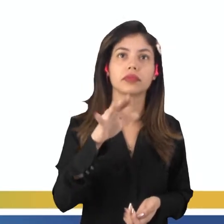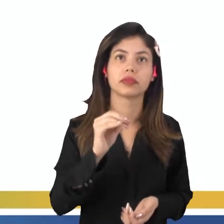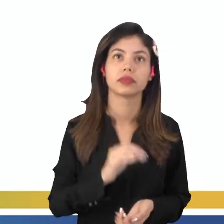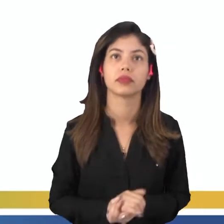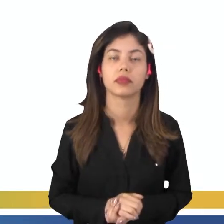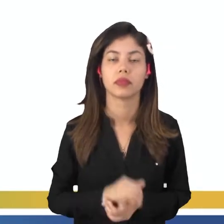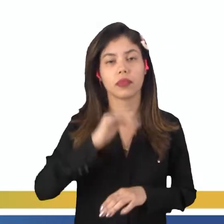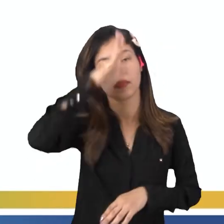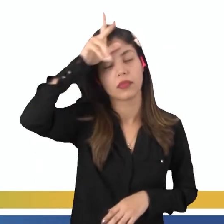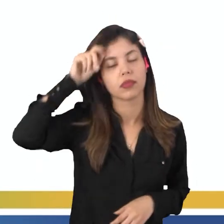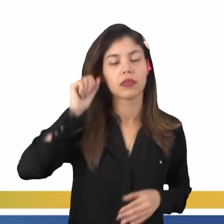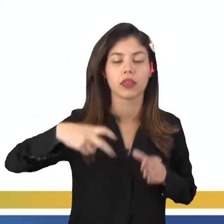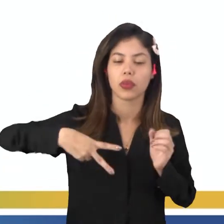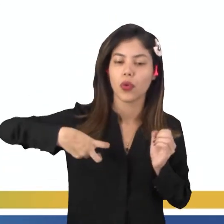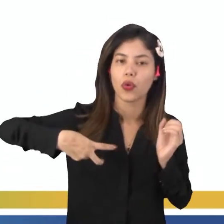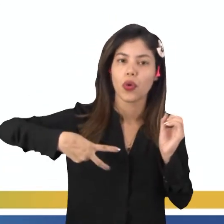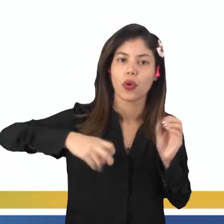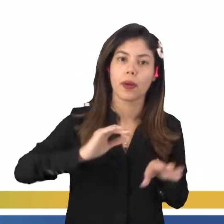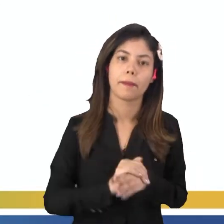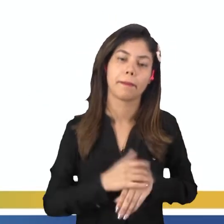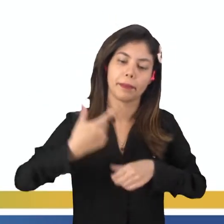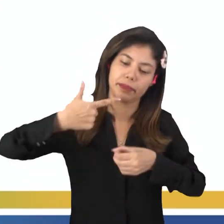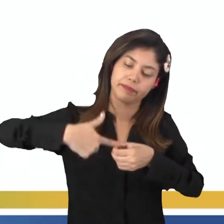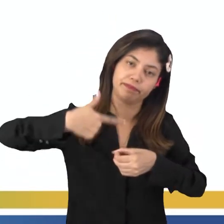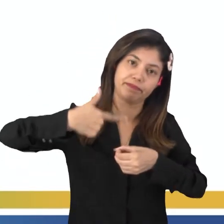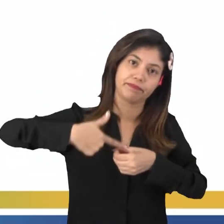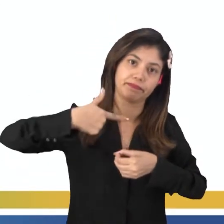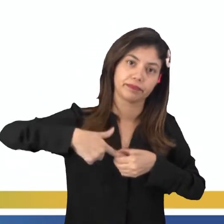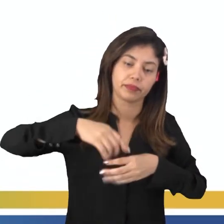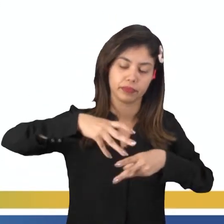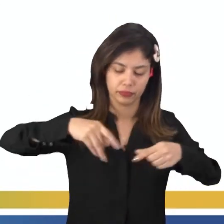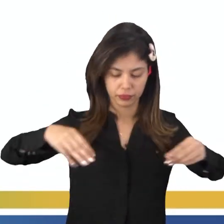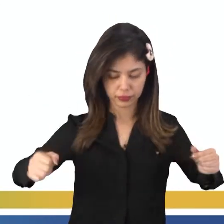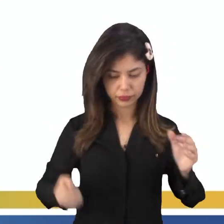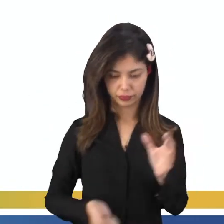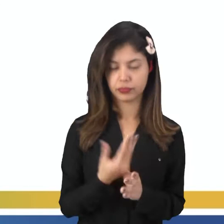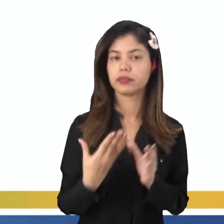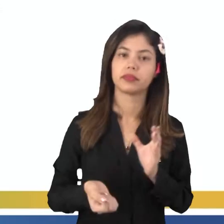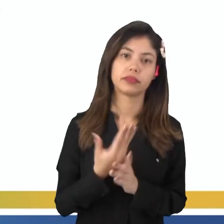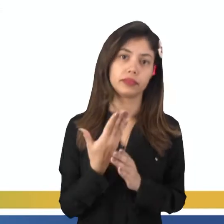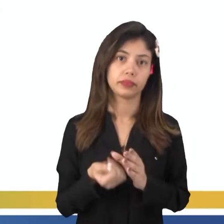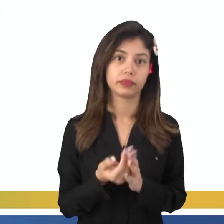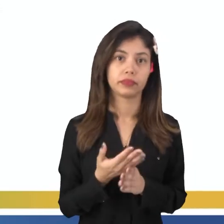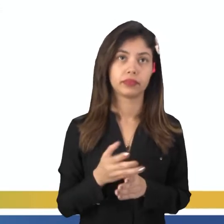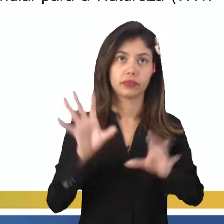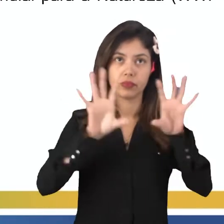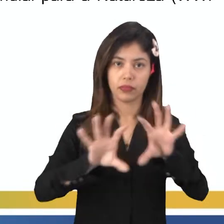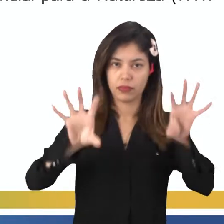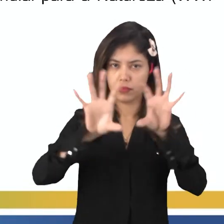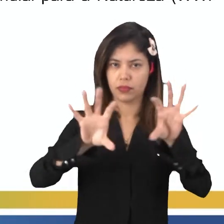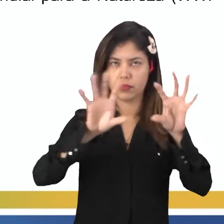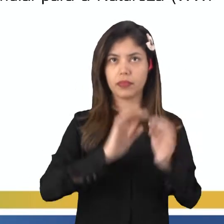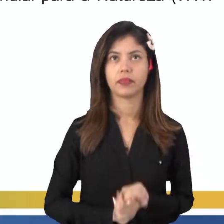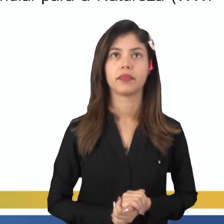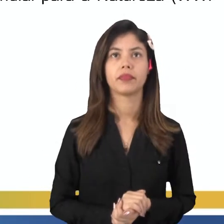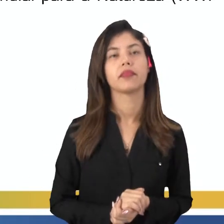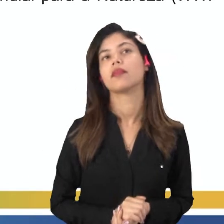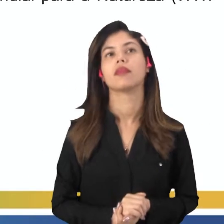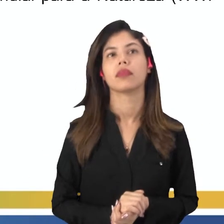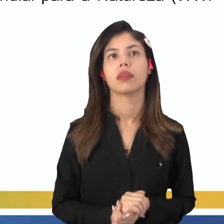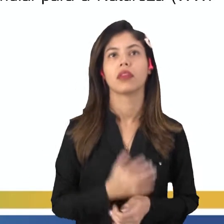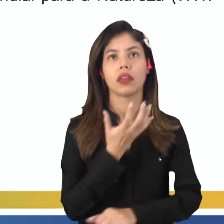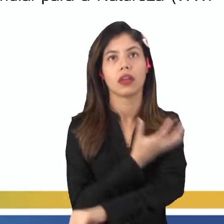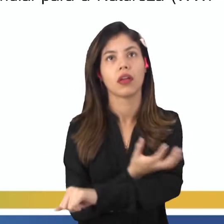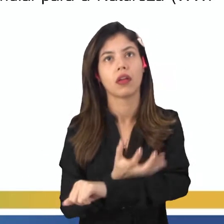no Amazonas, extração de petróleo em terra firme e produção de gás. Quanto